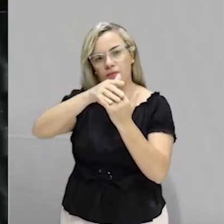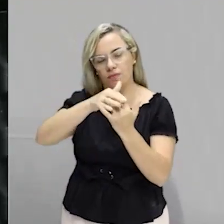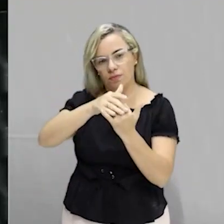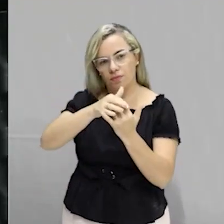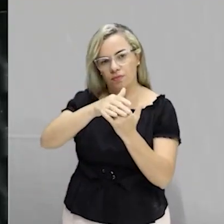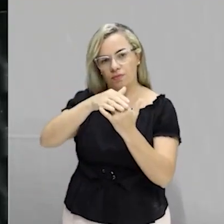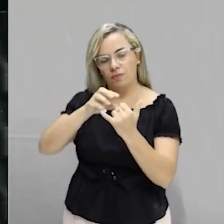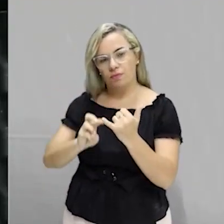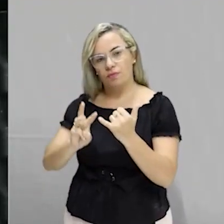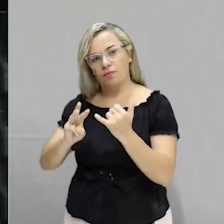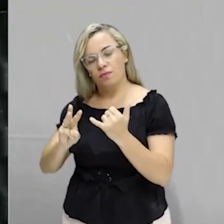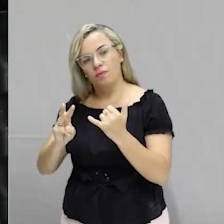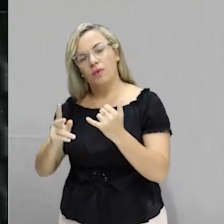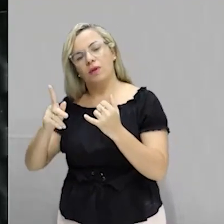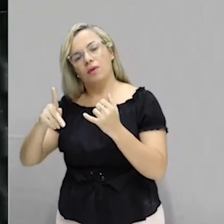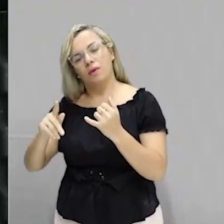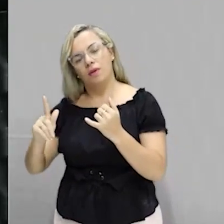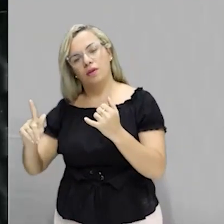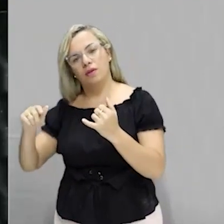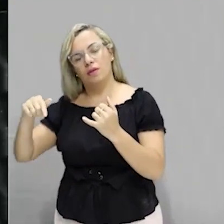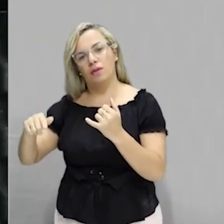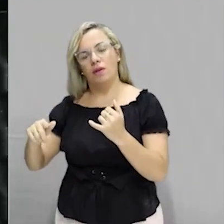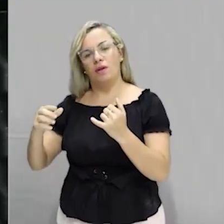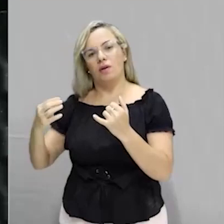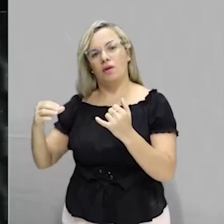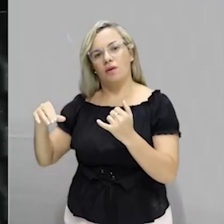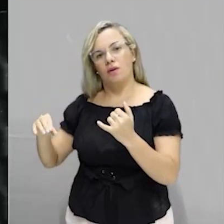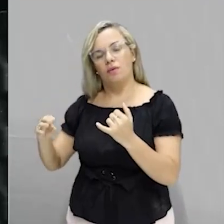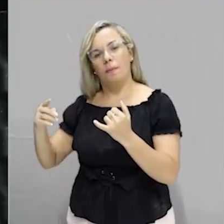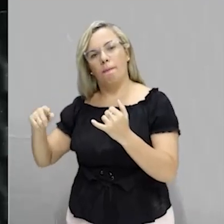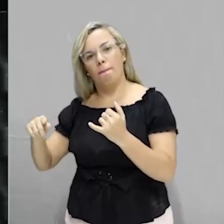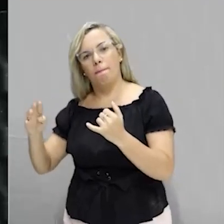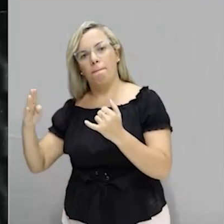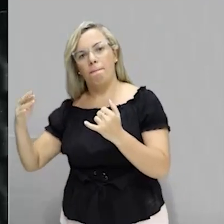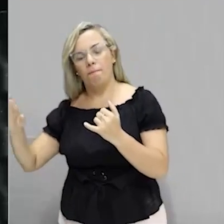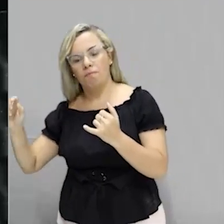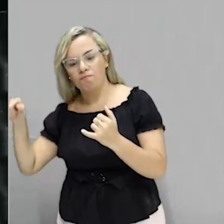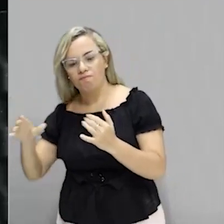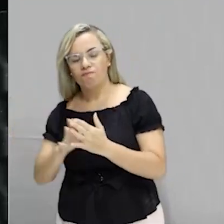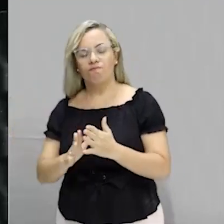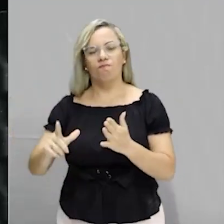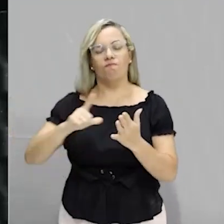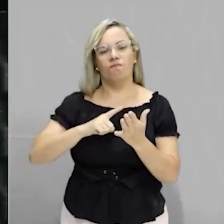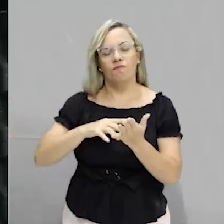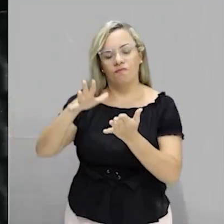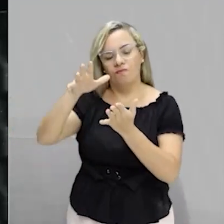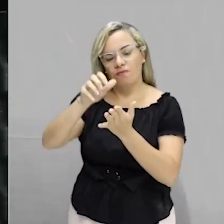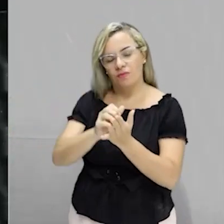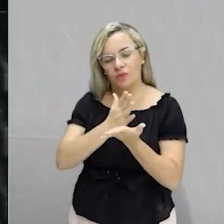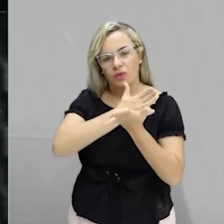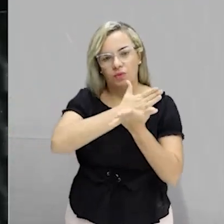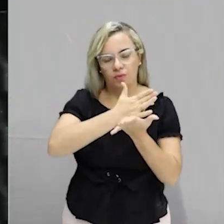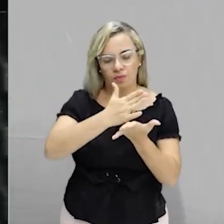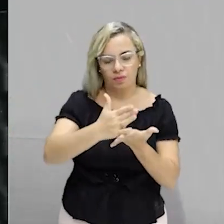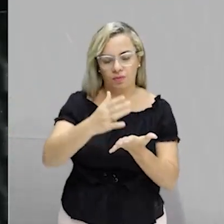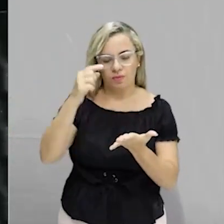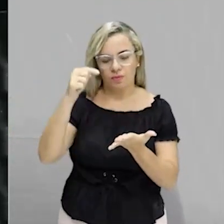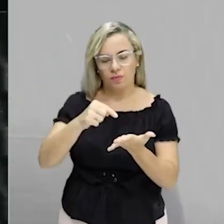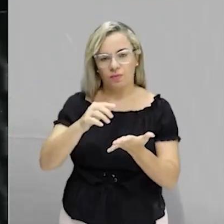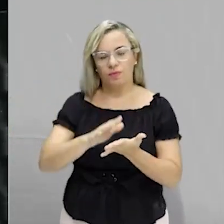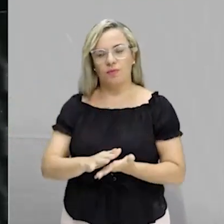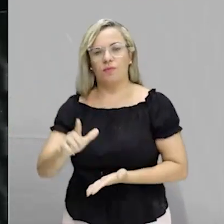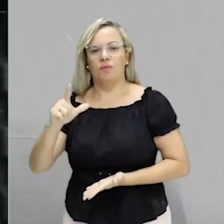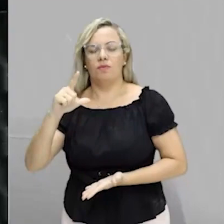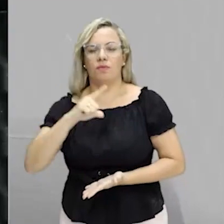site também, né, pgdma.com.br. Lá tu vai ter acesso a tudo desde o comecinho, gente. A gente